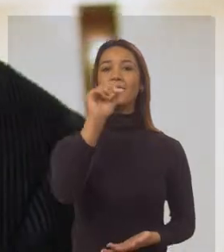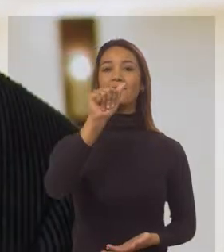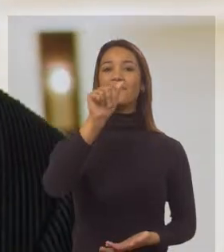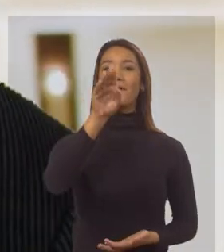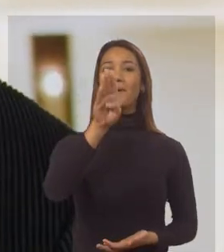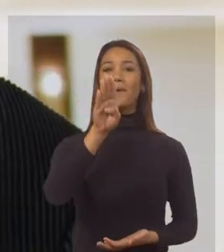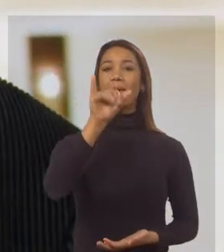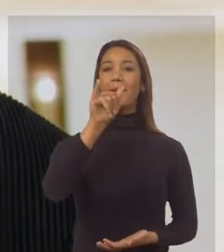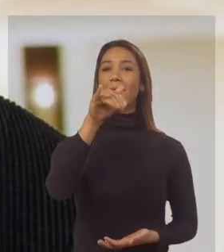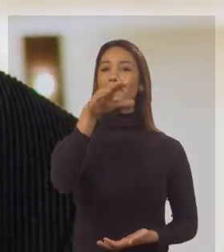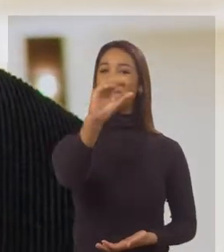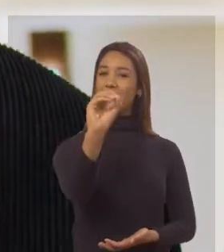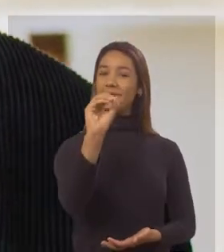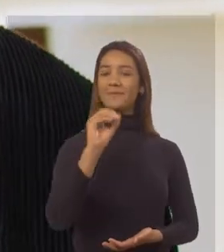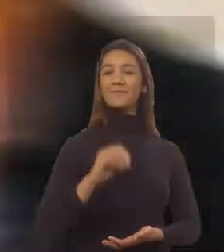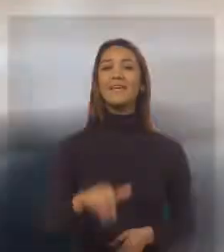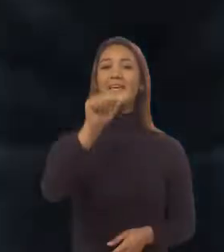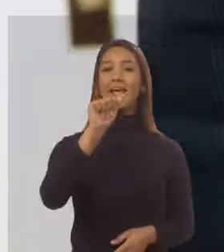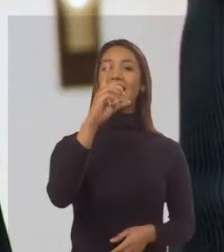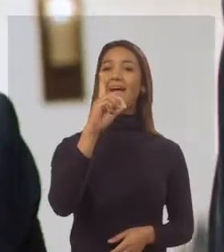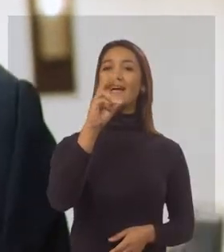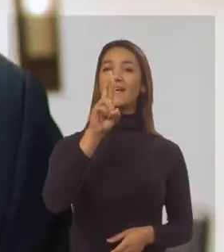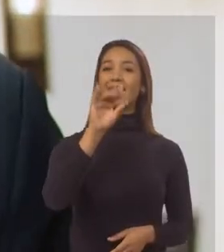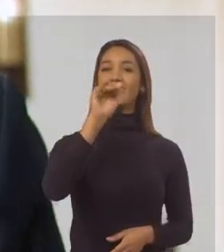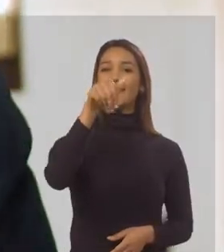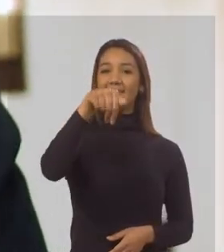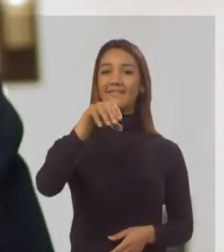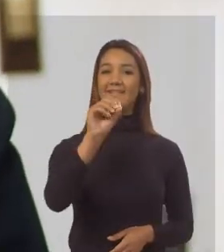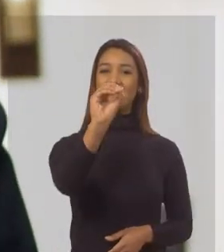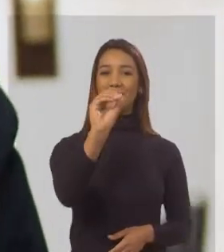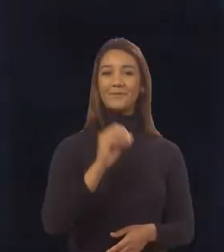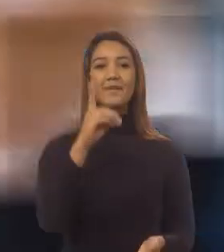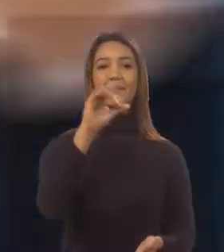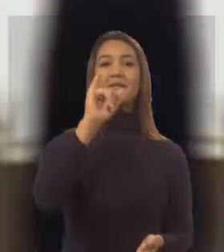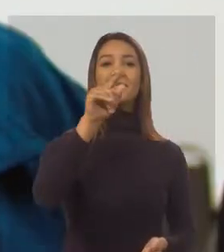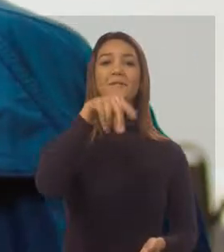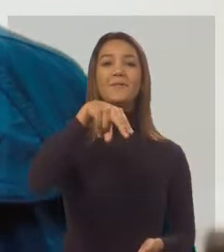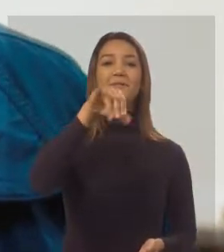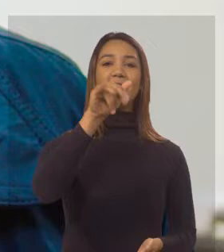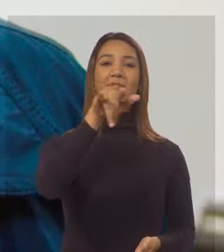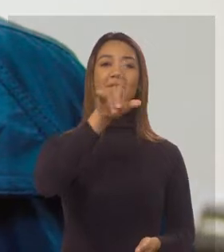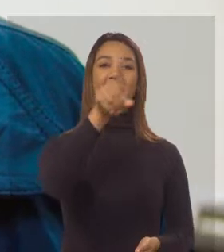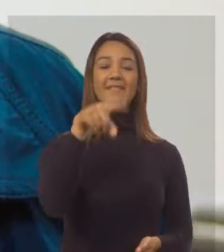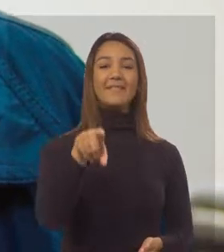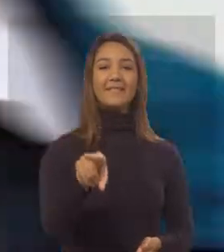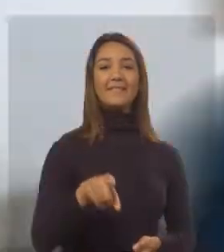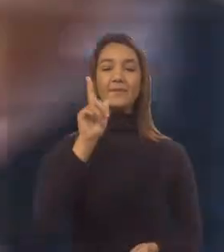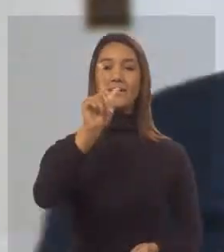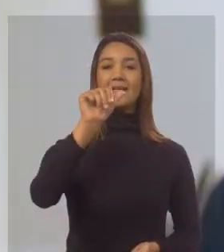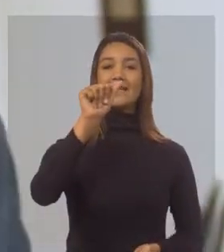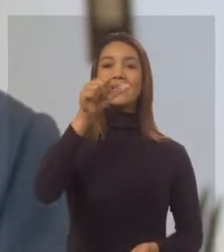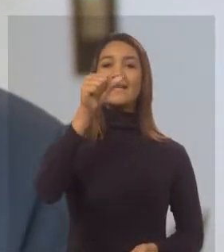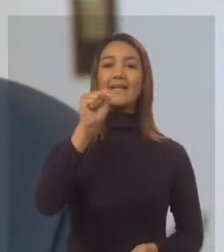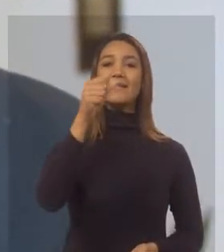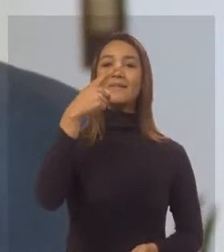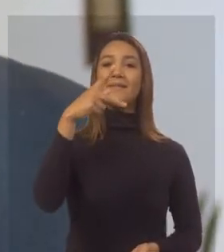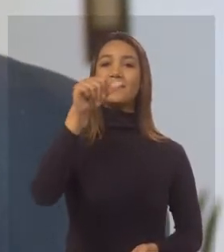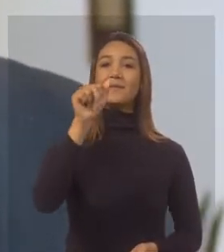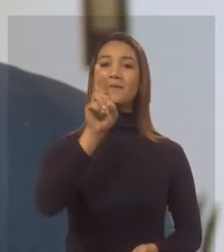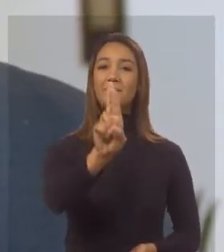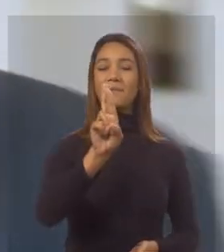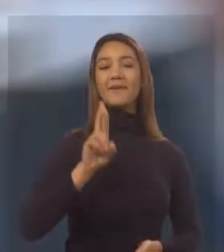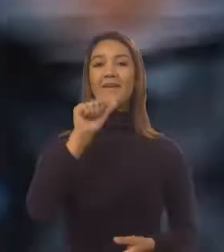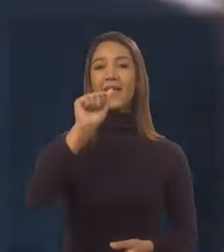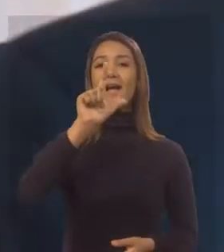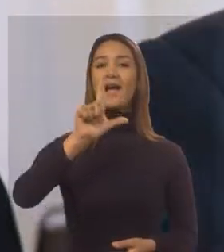Prado. Fábio Mertz, prefeito de Marques e Souza. Adriano Marangon, prefeito de Joia. Diniz Fernandes, prefeito de Jacuizinho. Gaspar Bene, prefeito